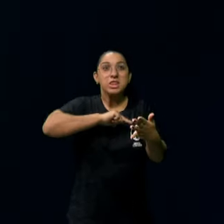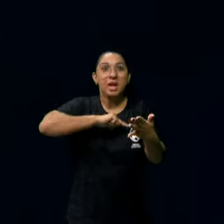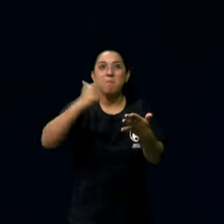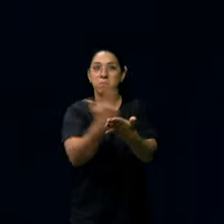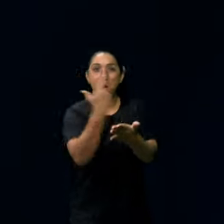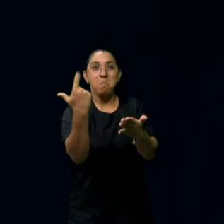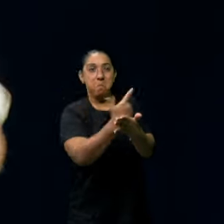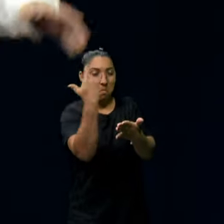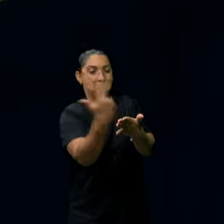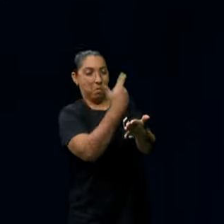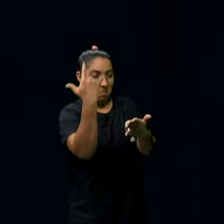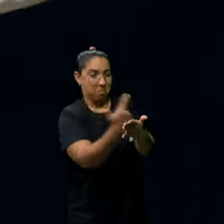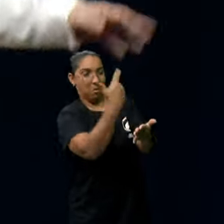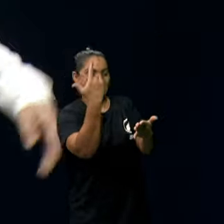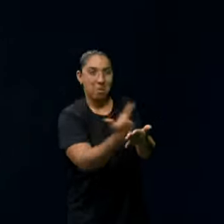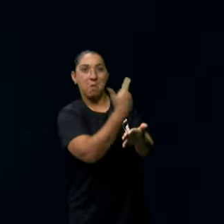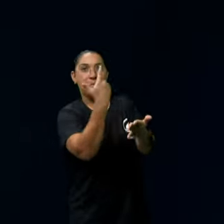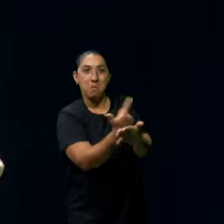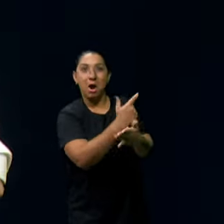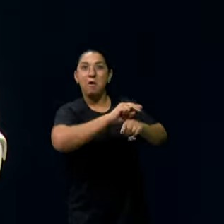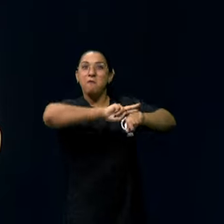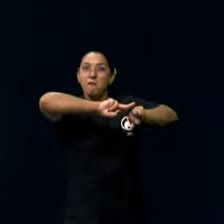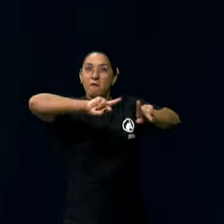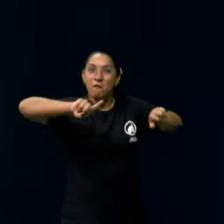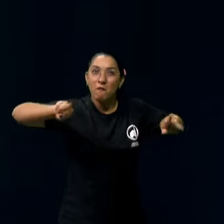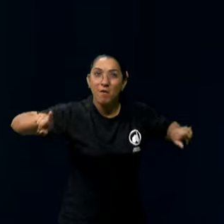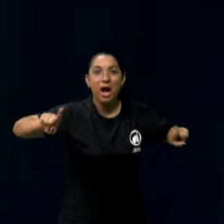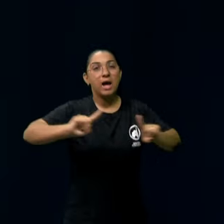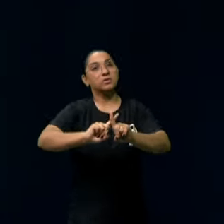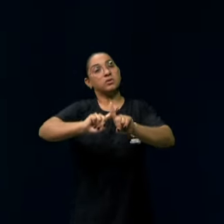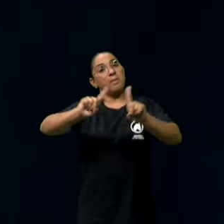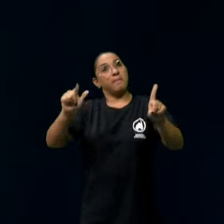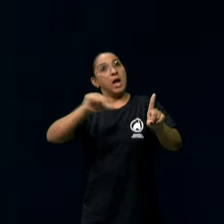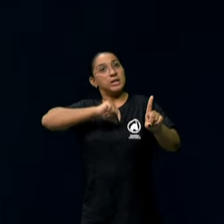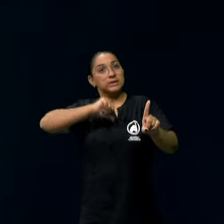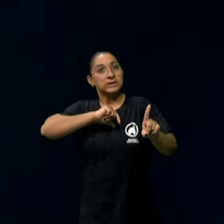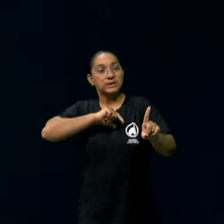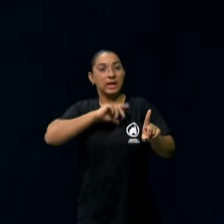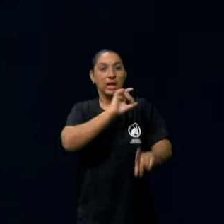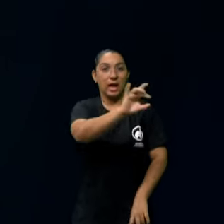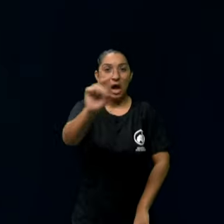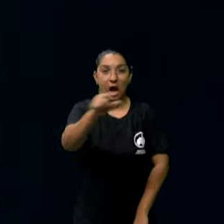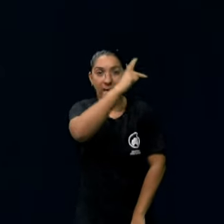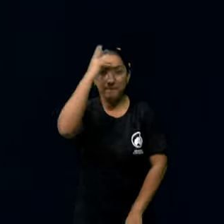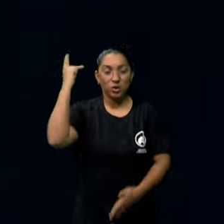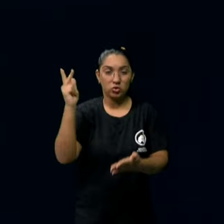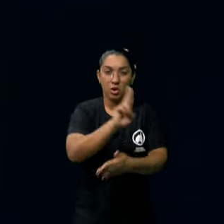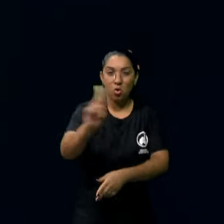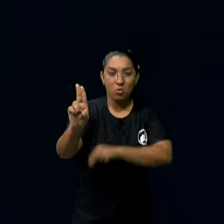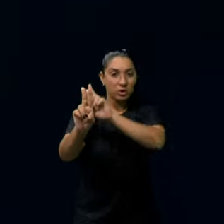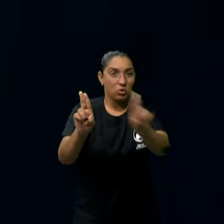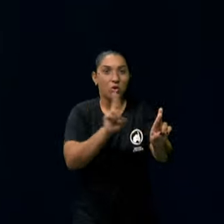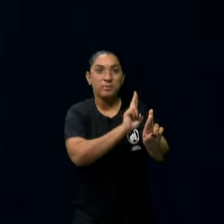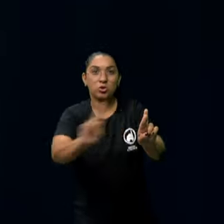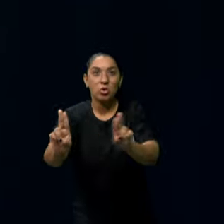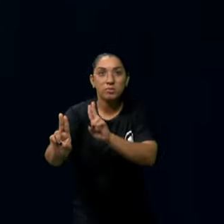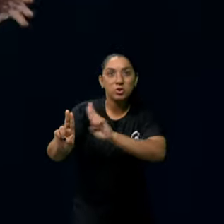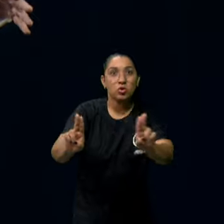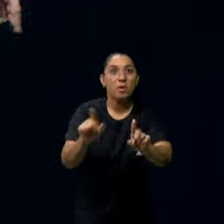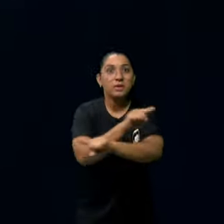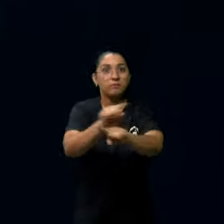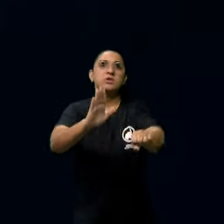livros não é São livros existe o livro O maior que o livro da vida mas existe um livro com nome de cada um de você onde estão anotado toda as obras boas que vocês